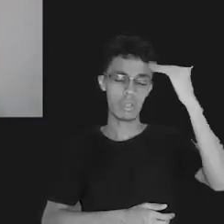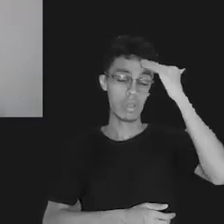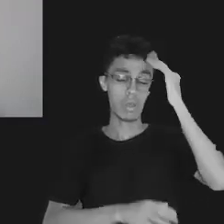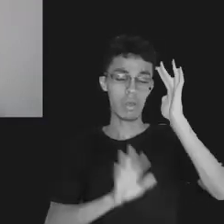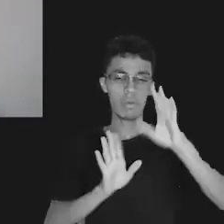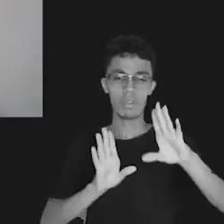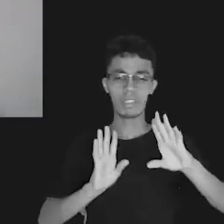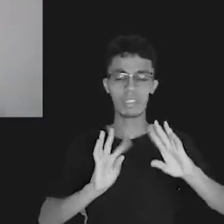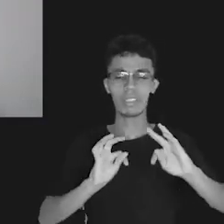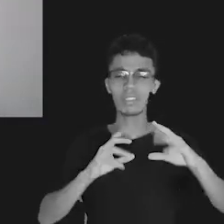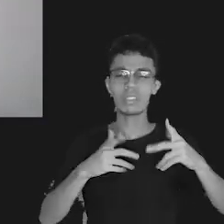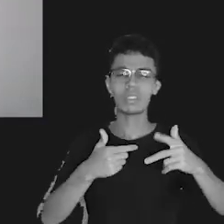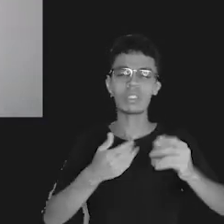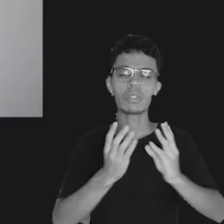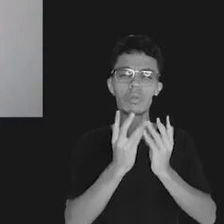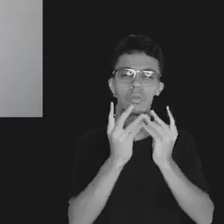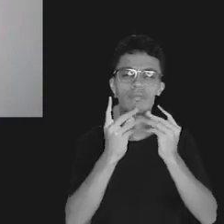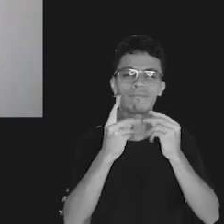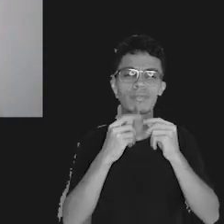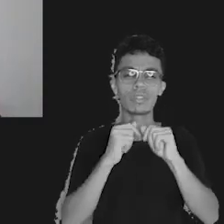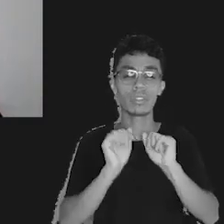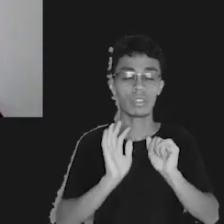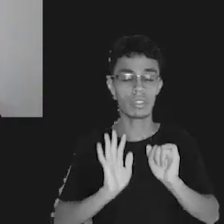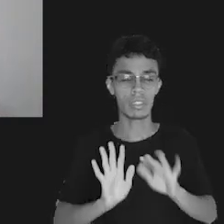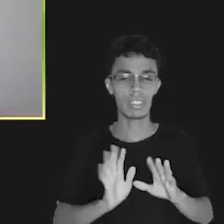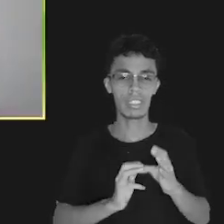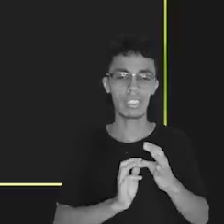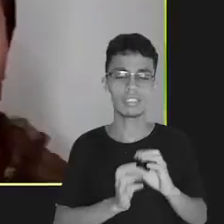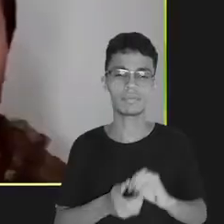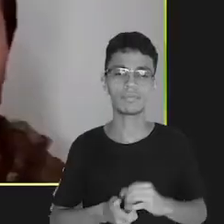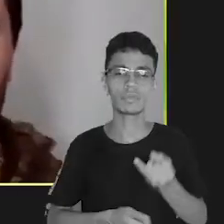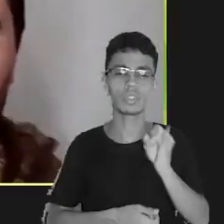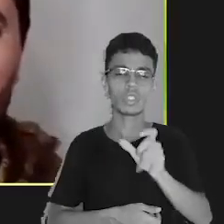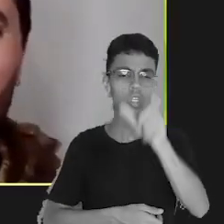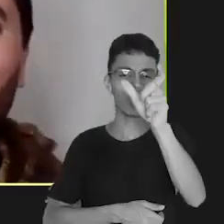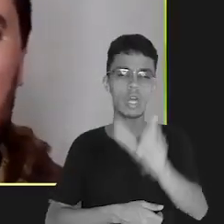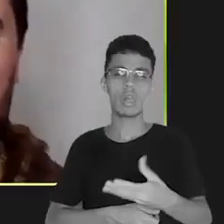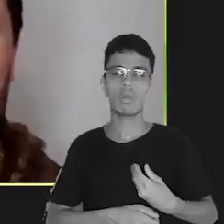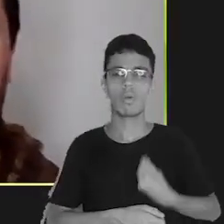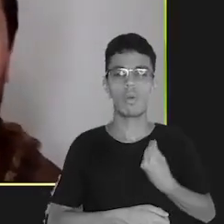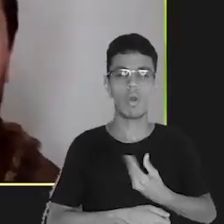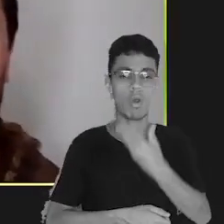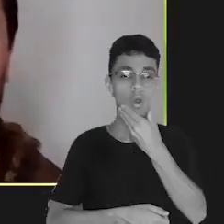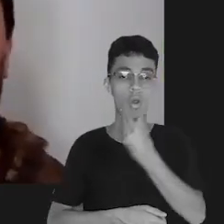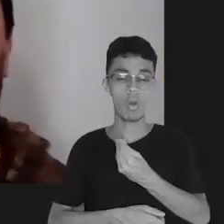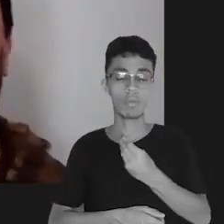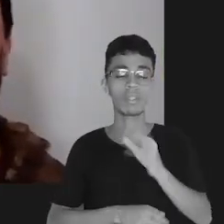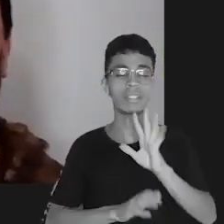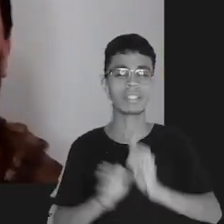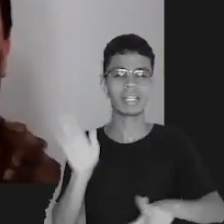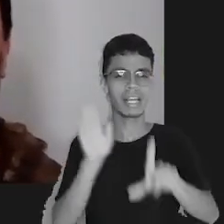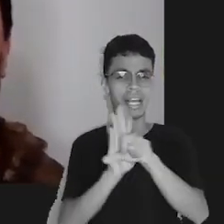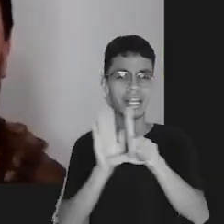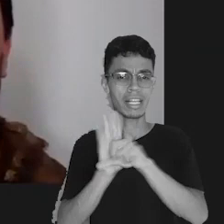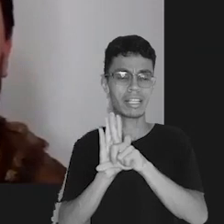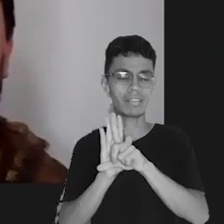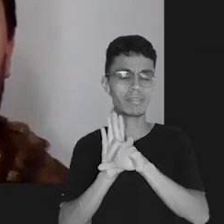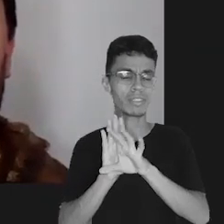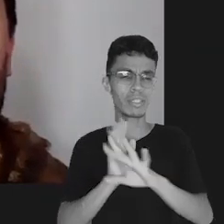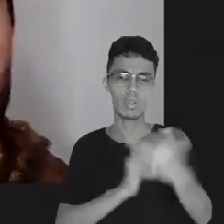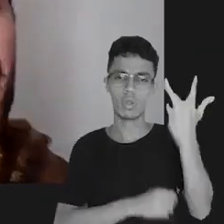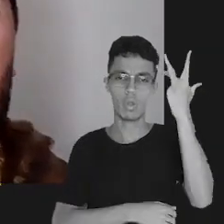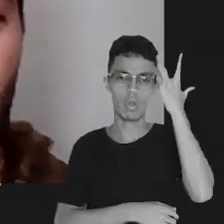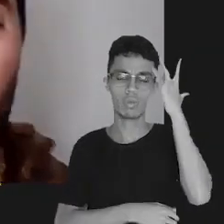com toda a decência. Se tal homem existiu, a lei nunca o